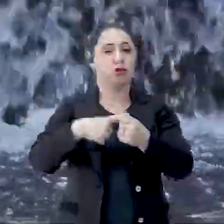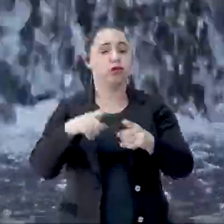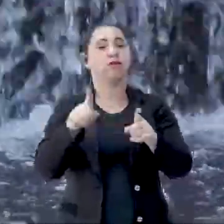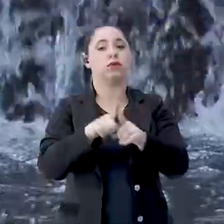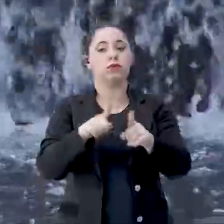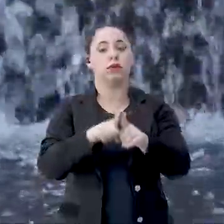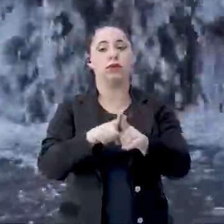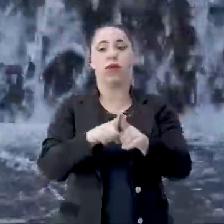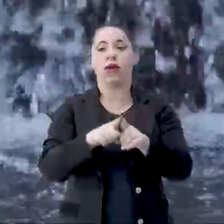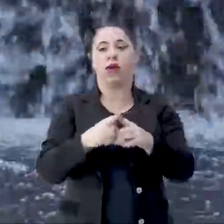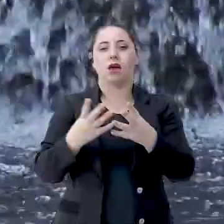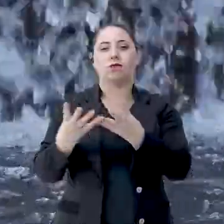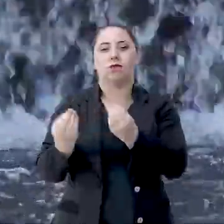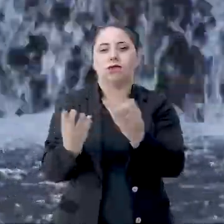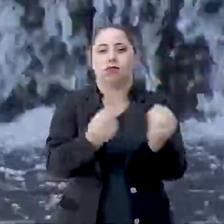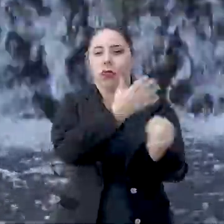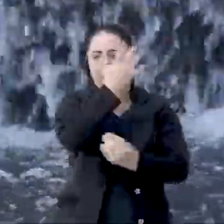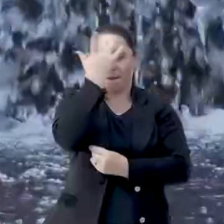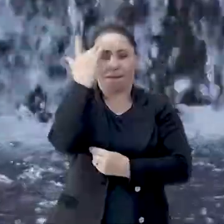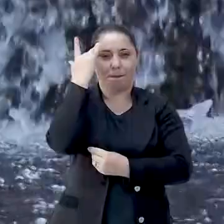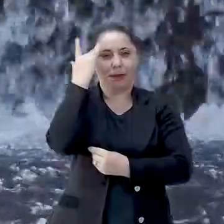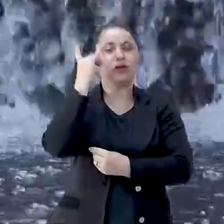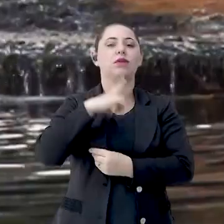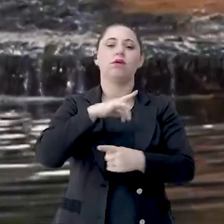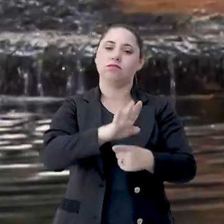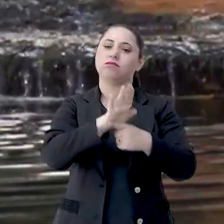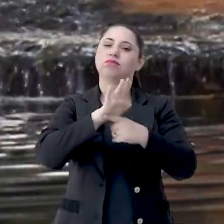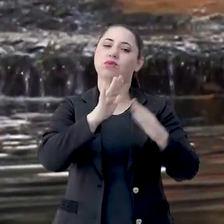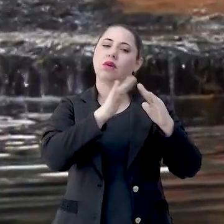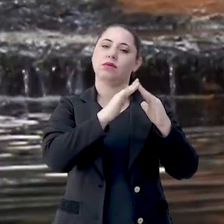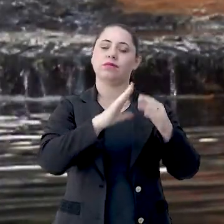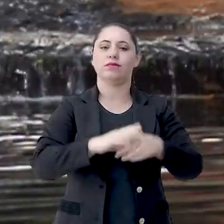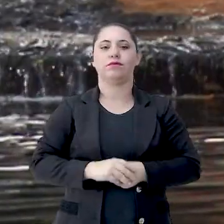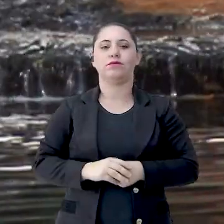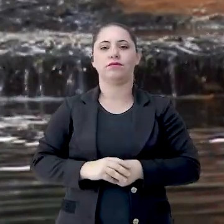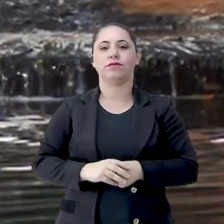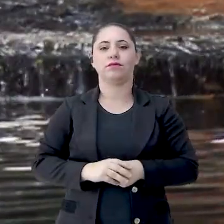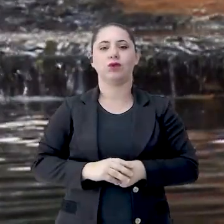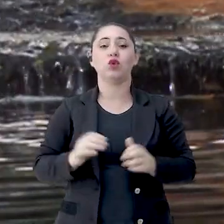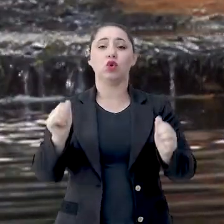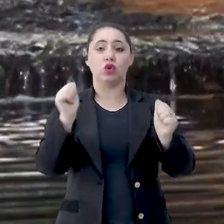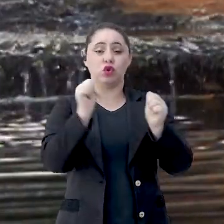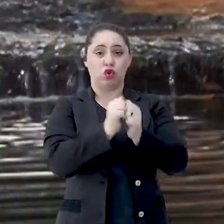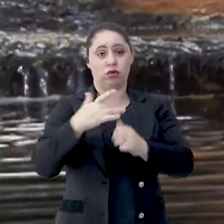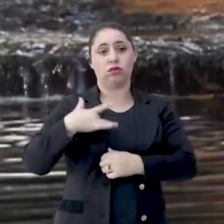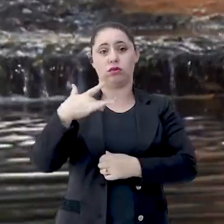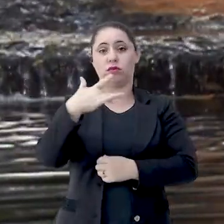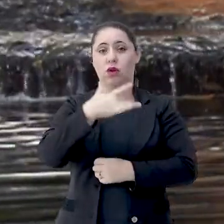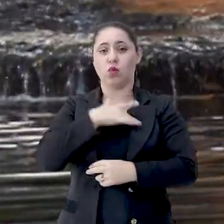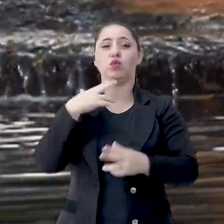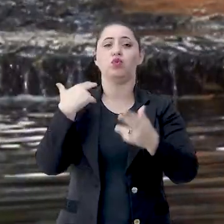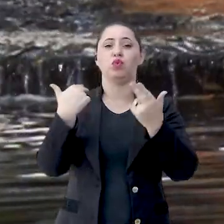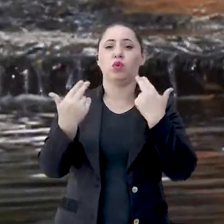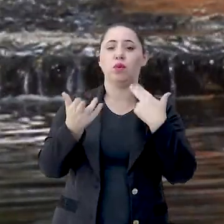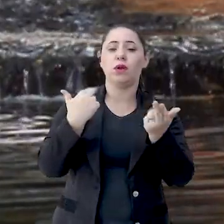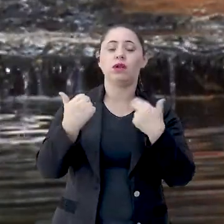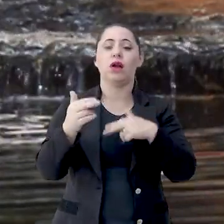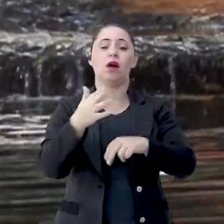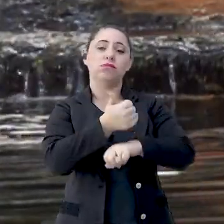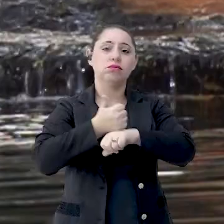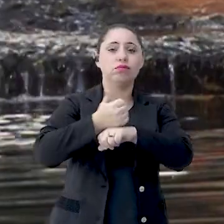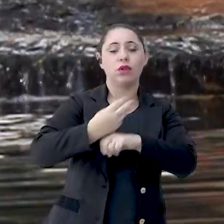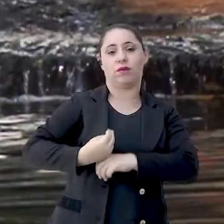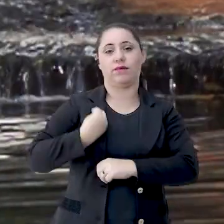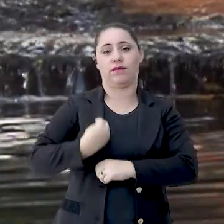também investe em obras de contenção de enchentes, minimizando os transtornos causados pelas chuvas intensas